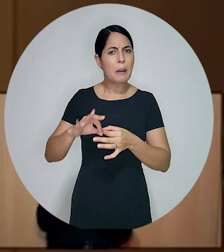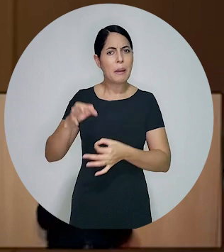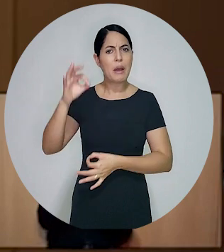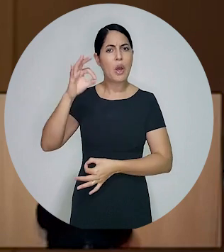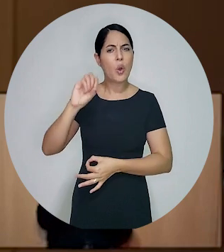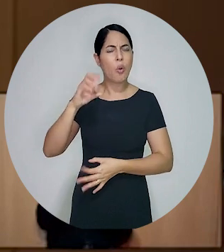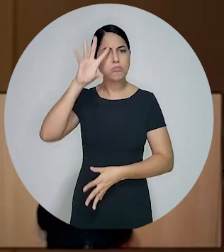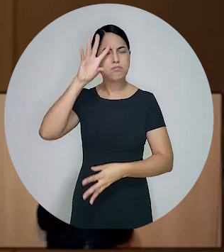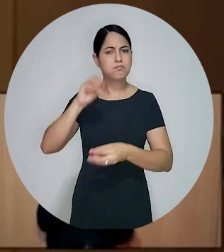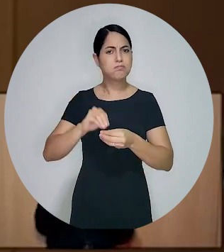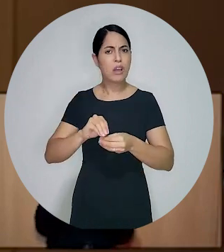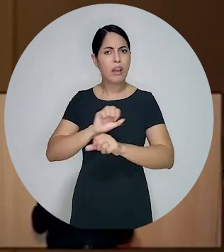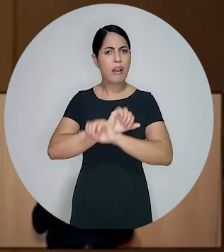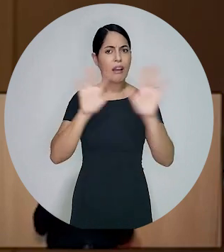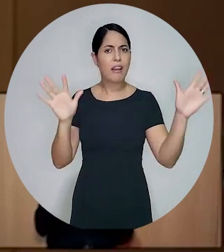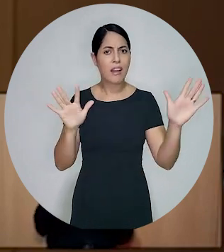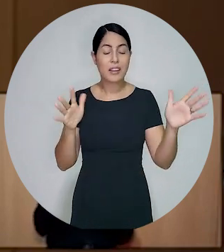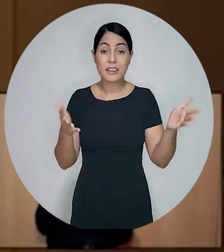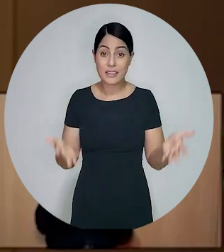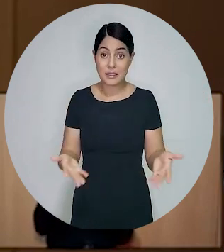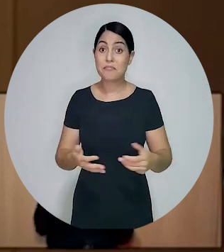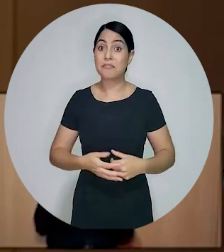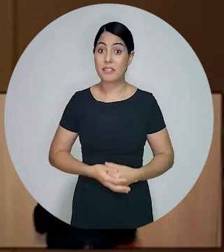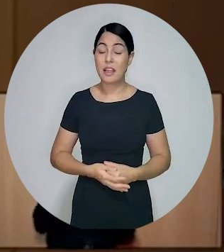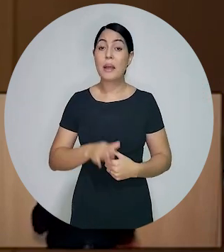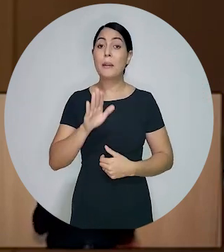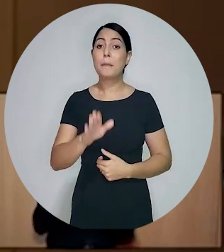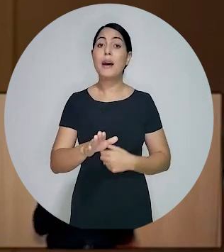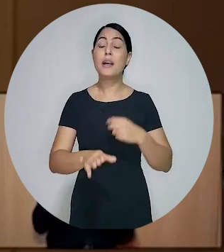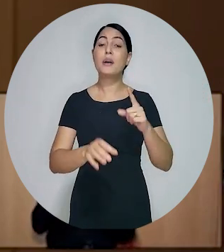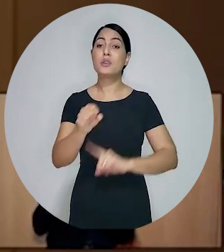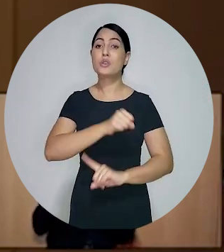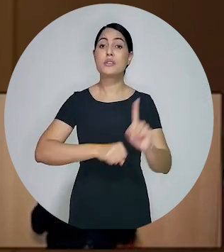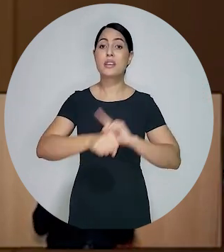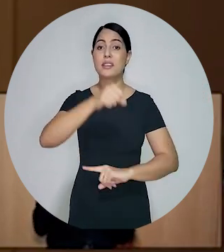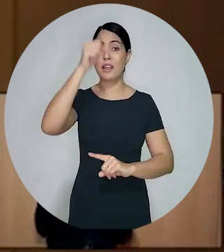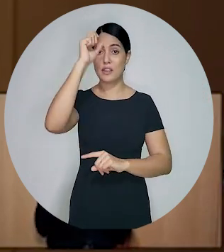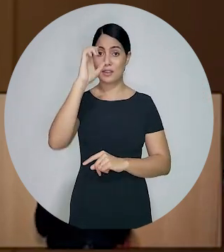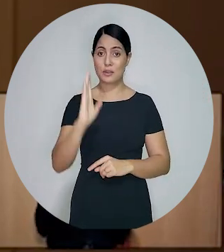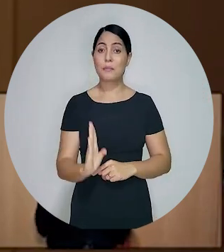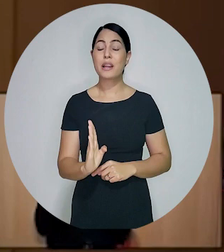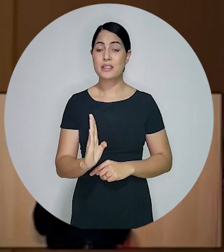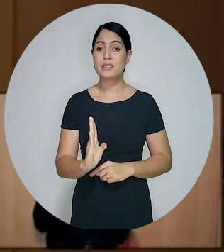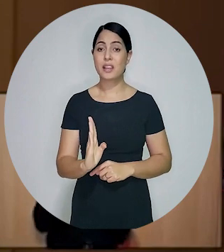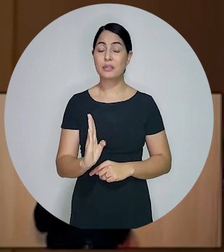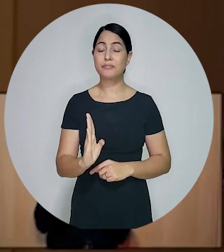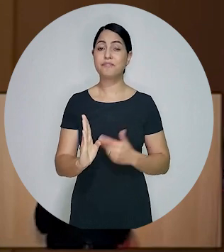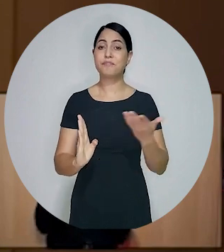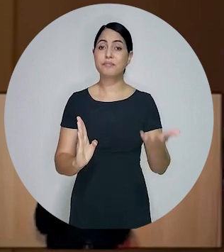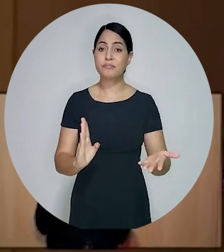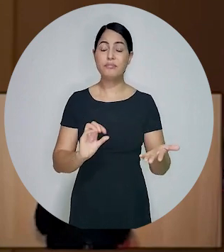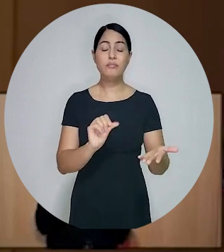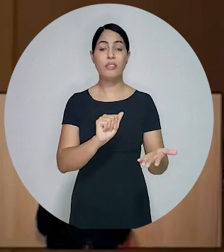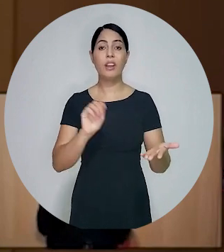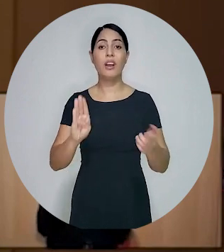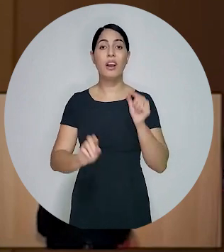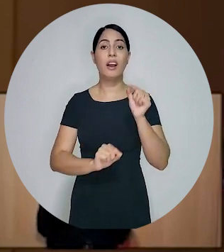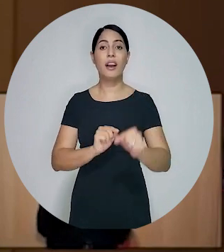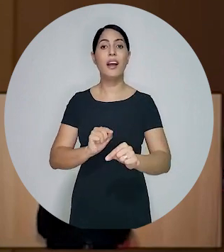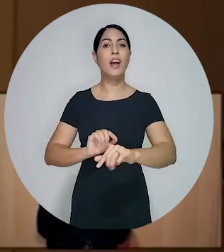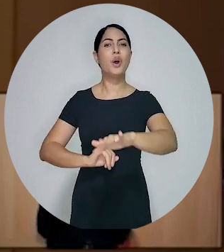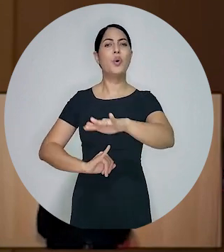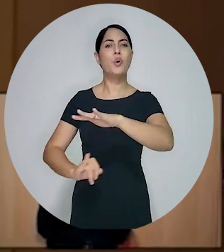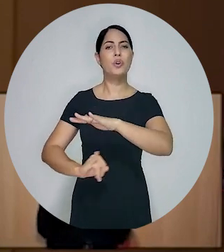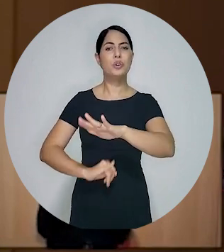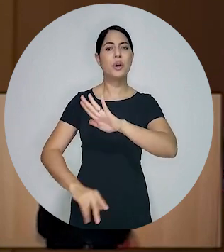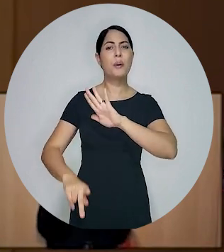uma conceituação estanque. O certo é que a sociedade brasileira, para a sociedade